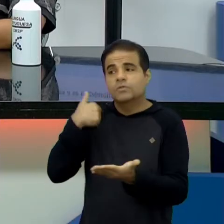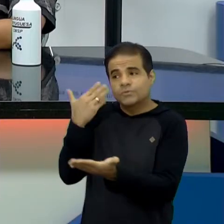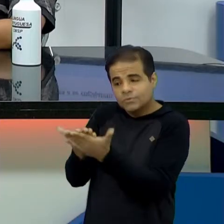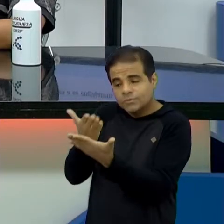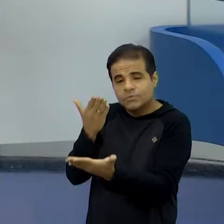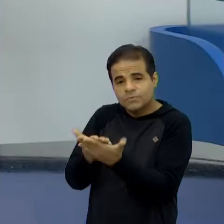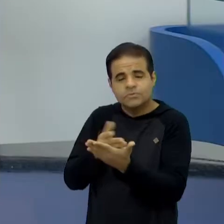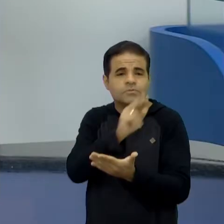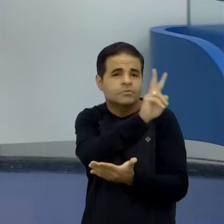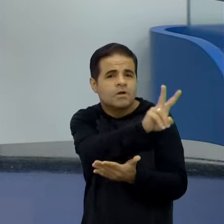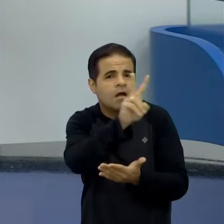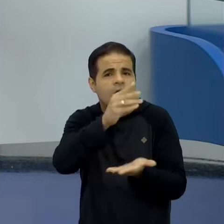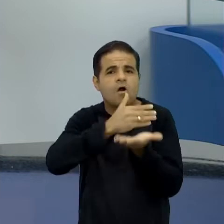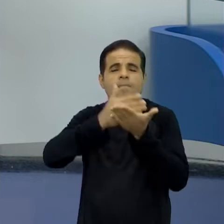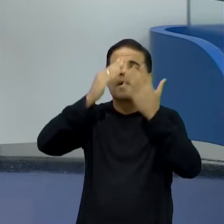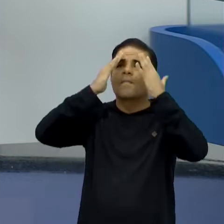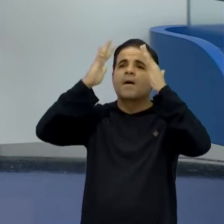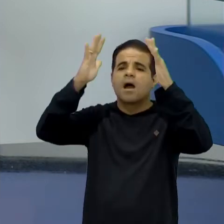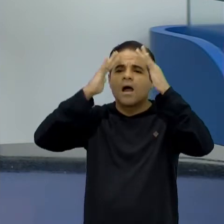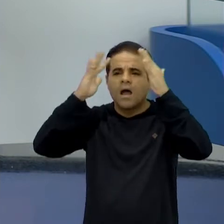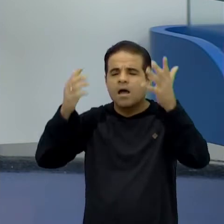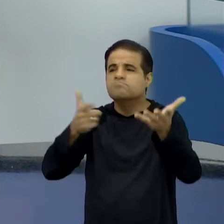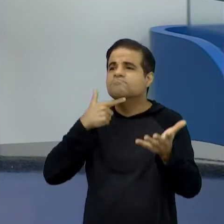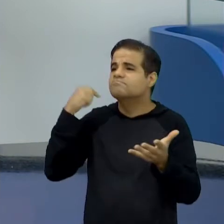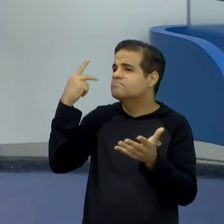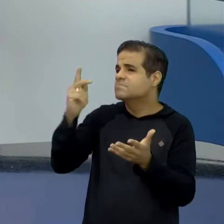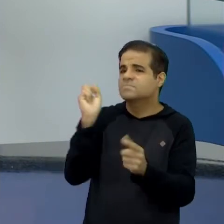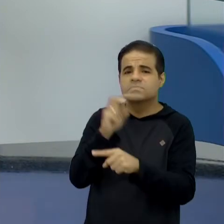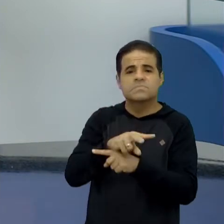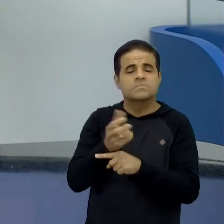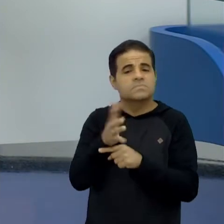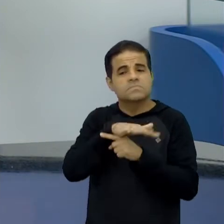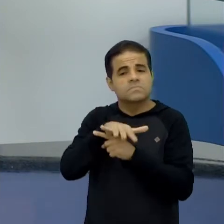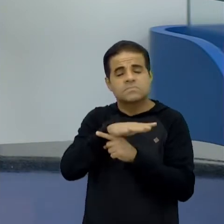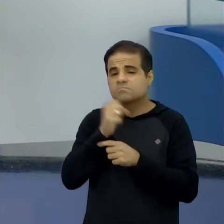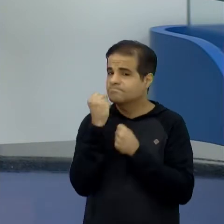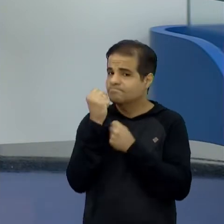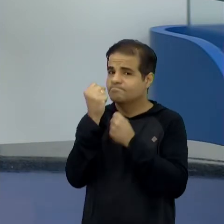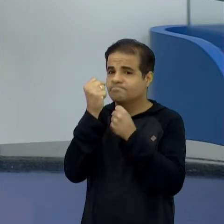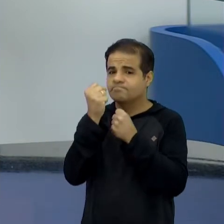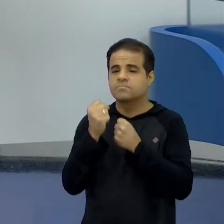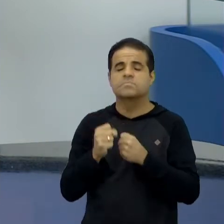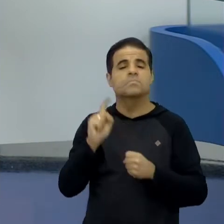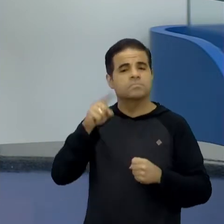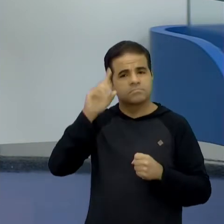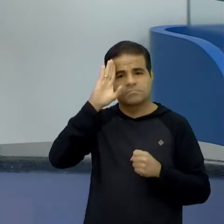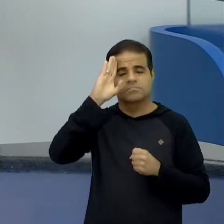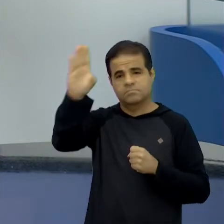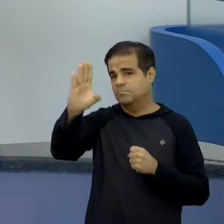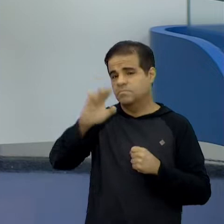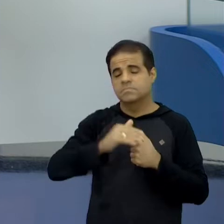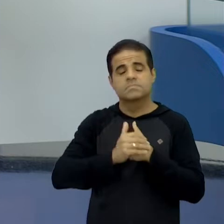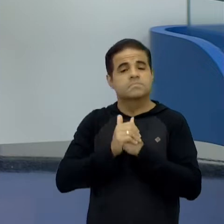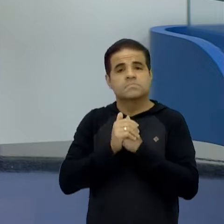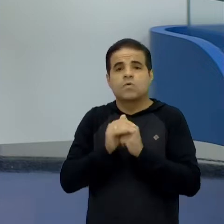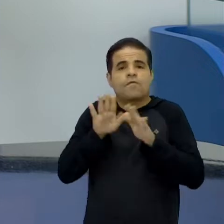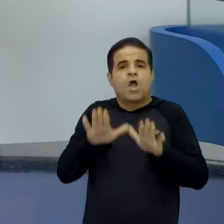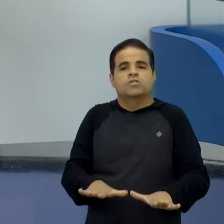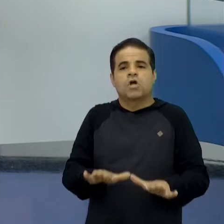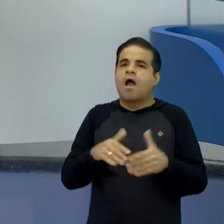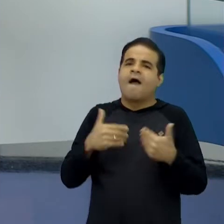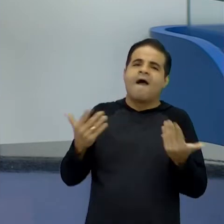está vendo aí, comece a pensar que ela pode ser o que ela quiser e ocupar os espaços de poder, que são os principais, né? Então não ficar só